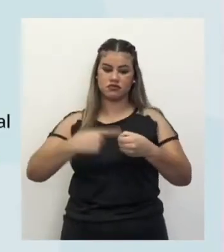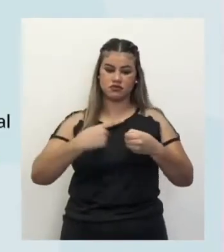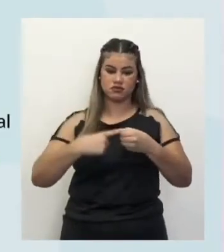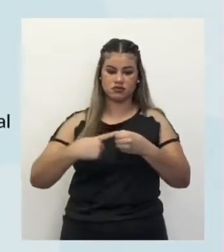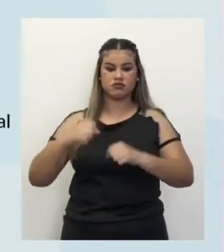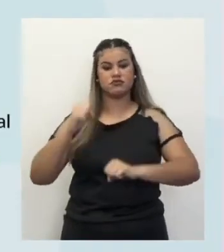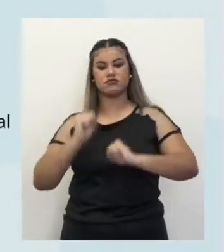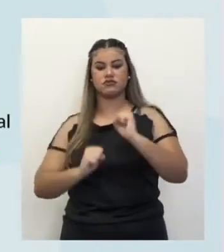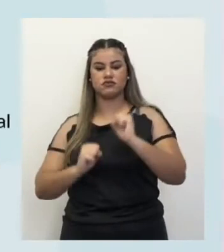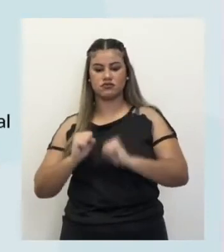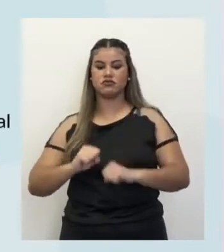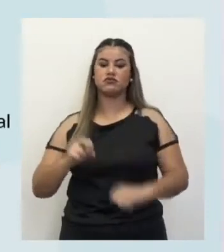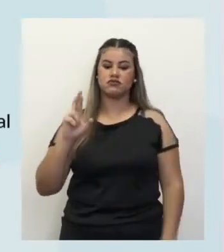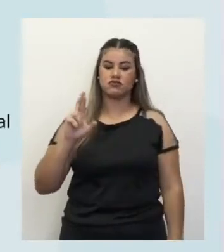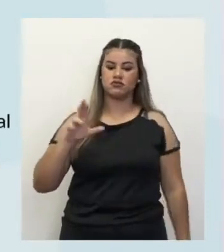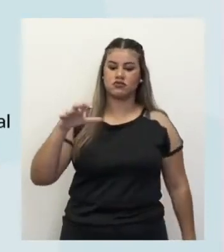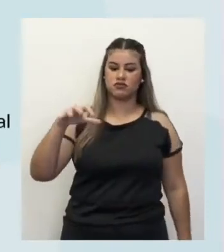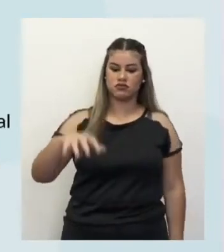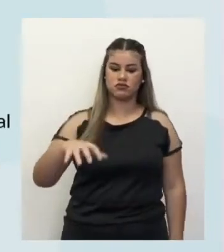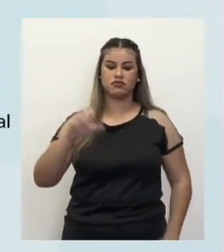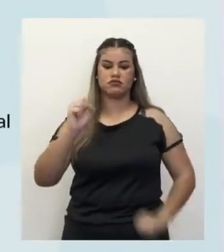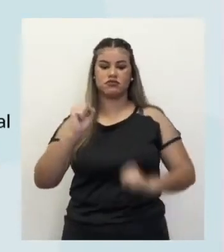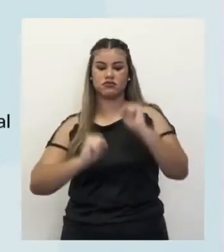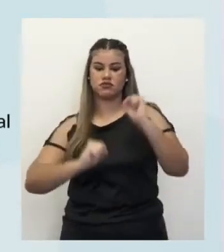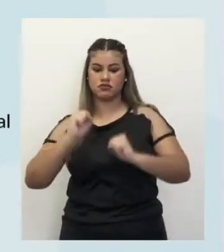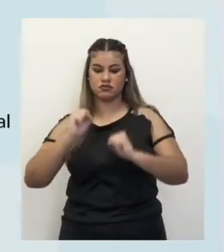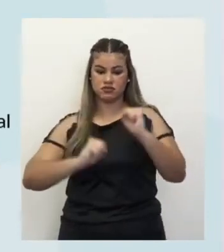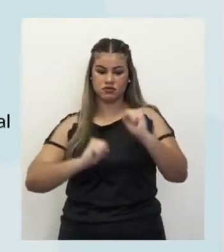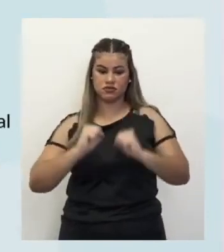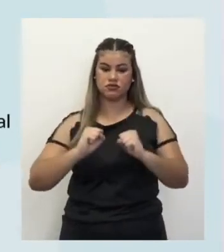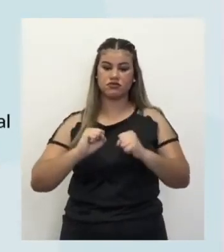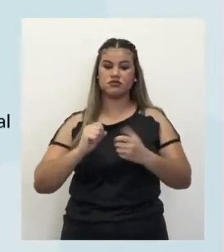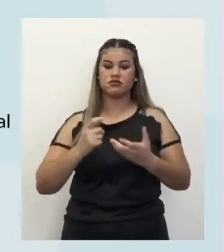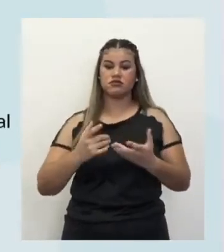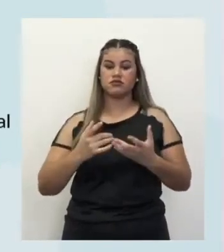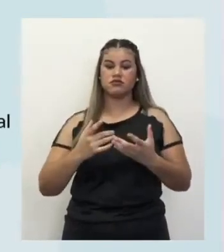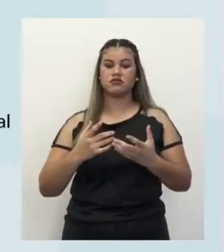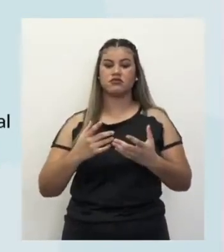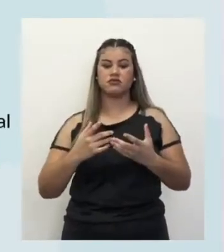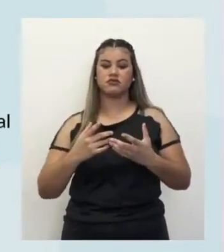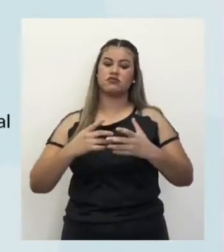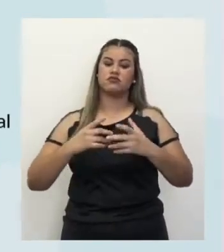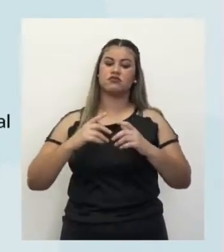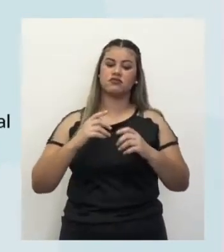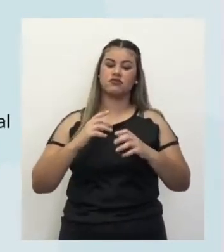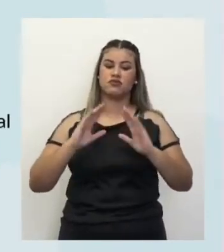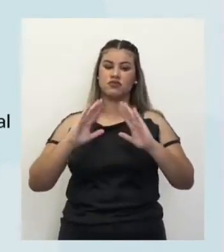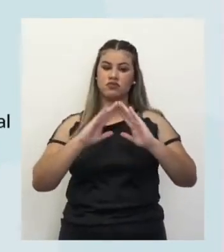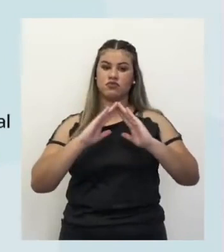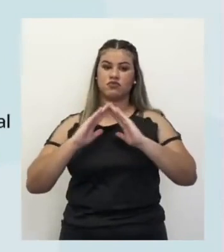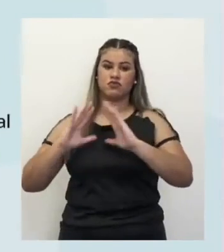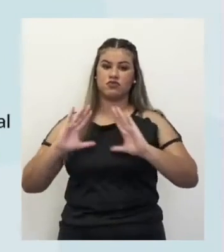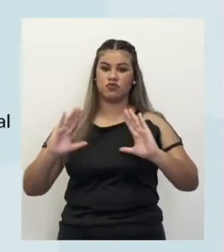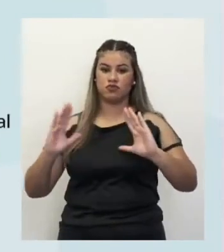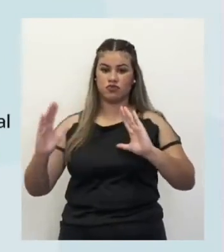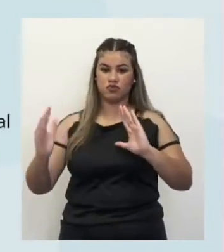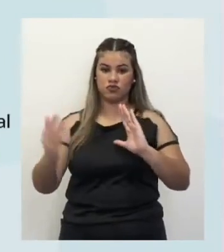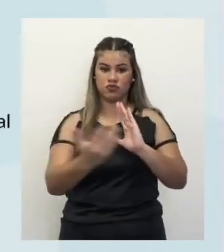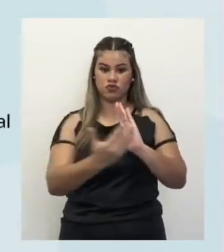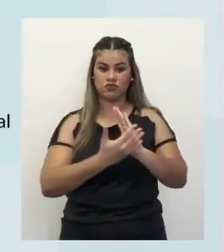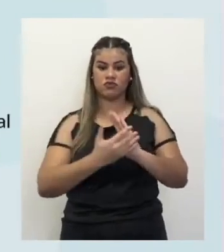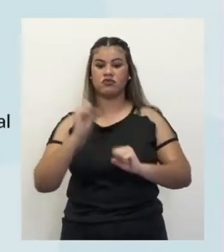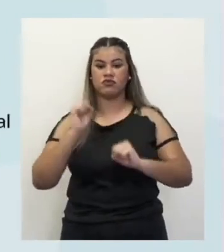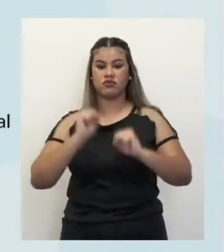industrial, região industrial, complexo industrial, condomínio industrial é muito comum hoje em